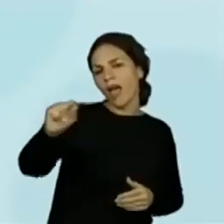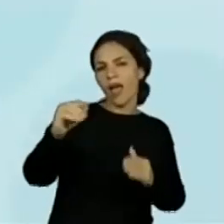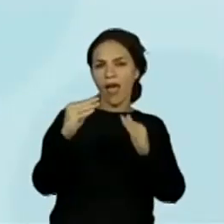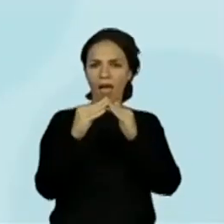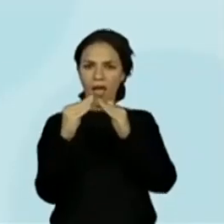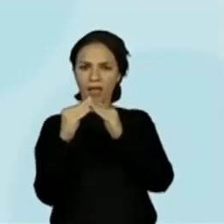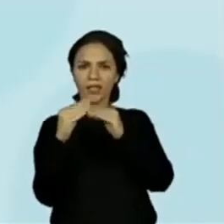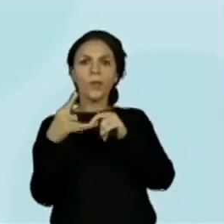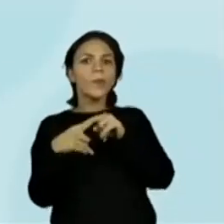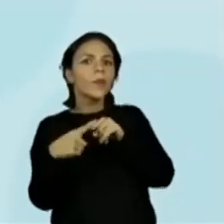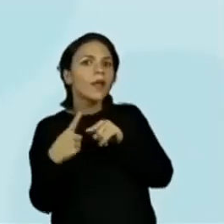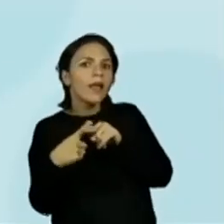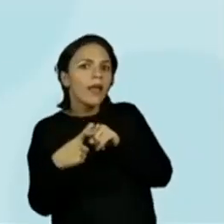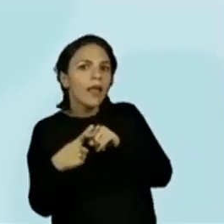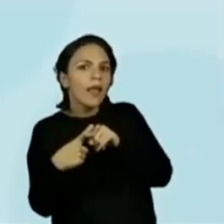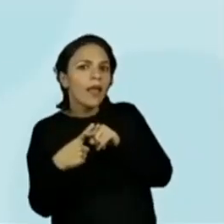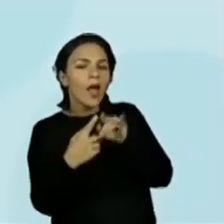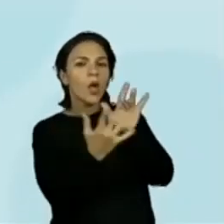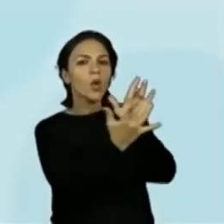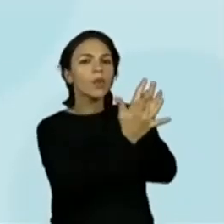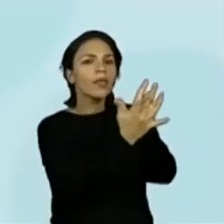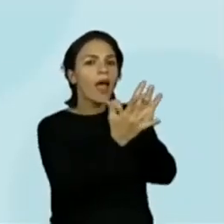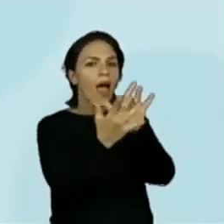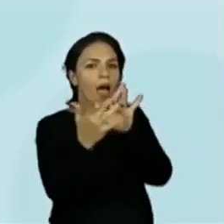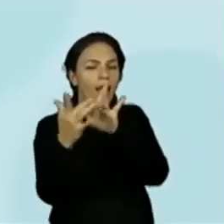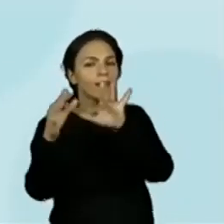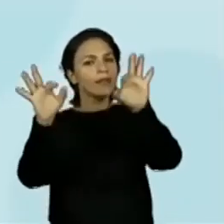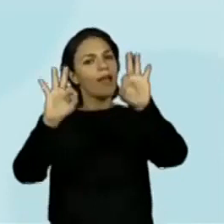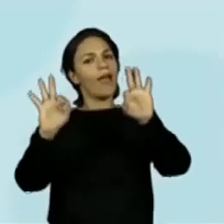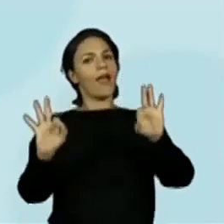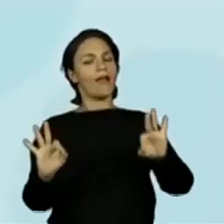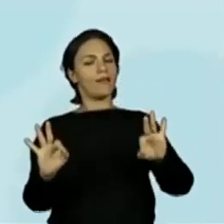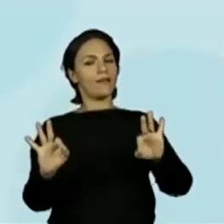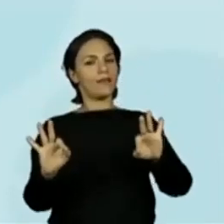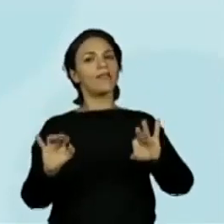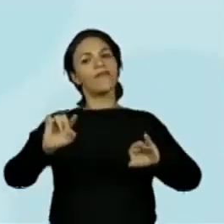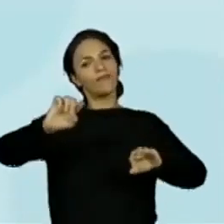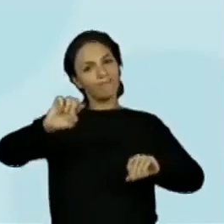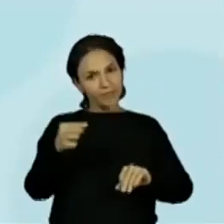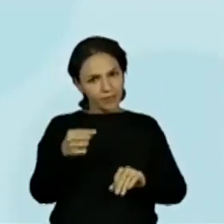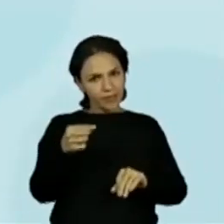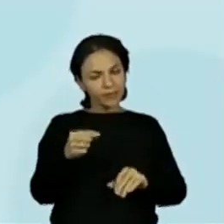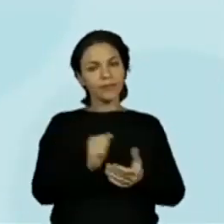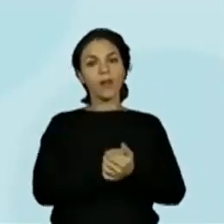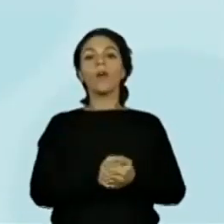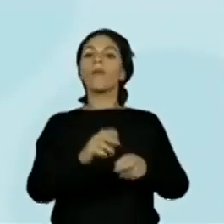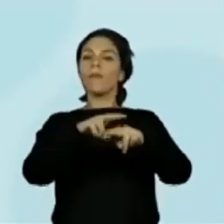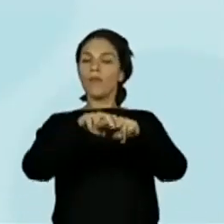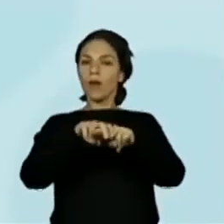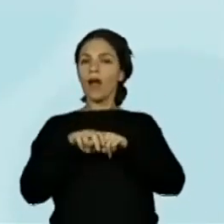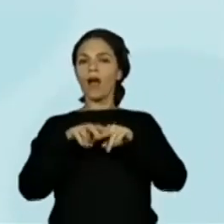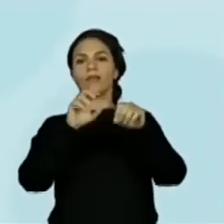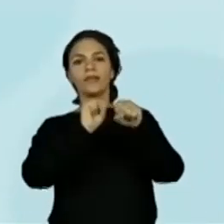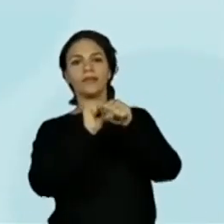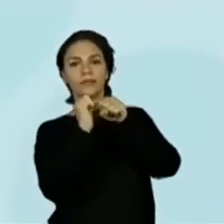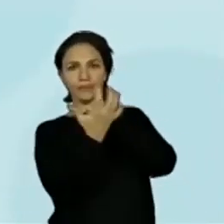em distanciamento social por conta do Covid-19. Olha reticências aqui.